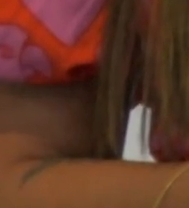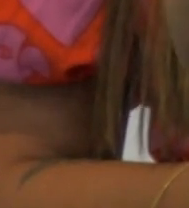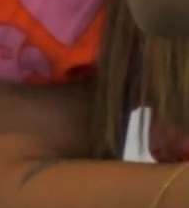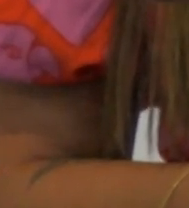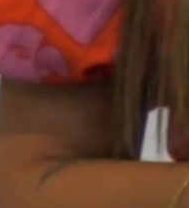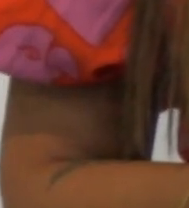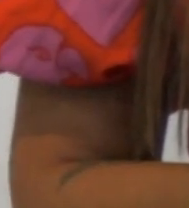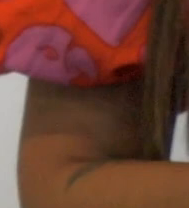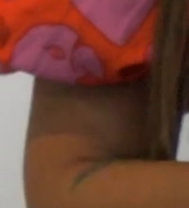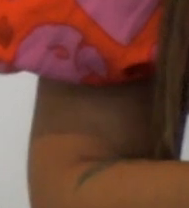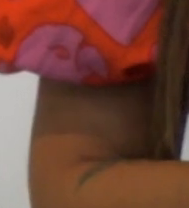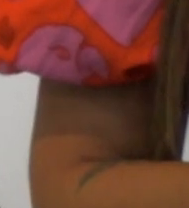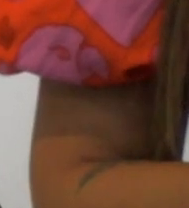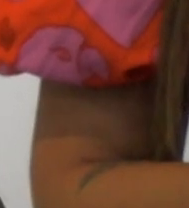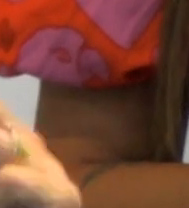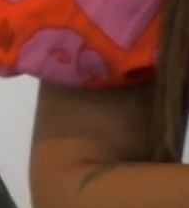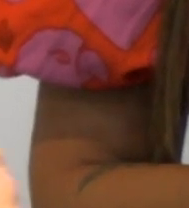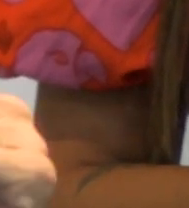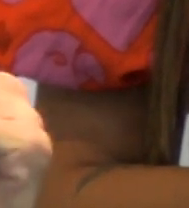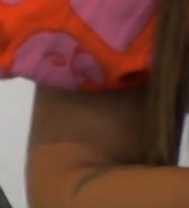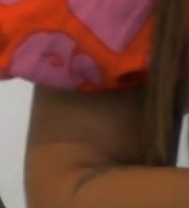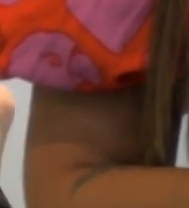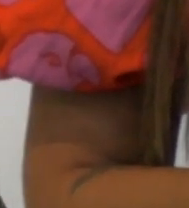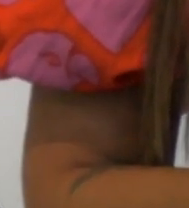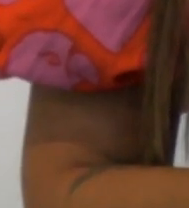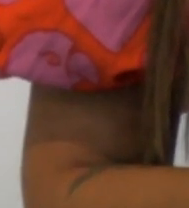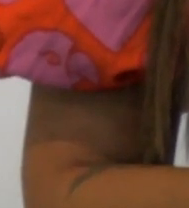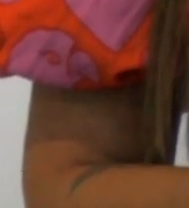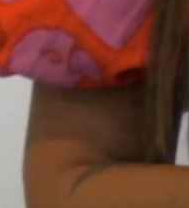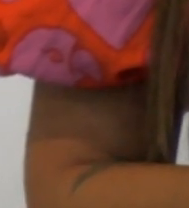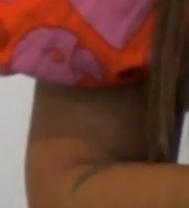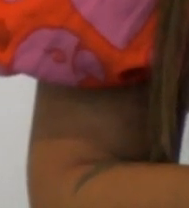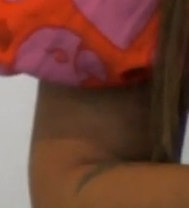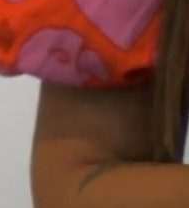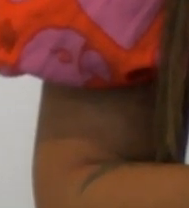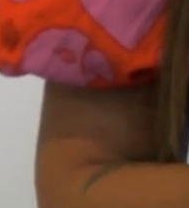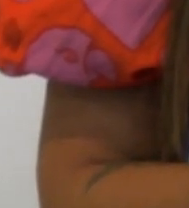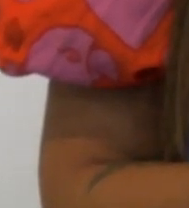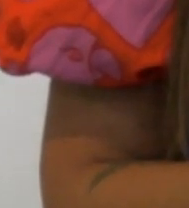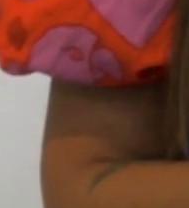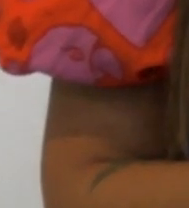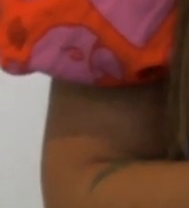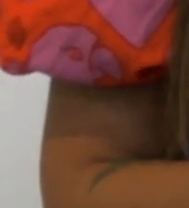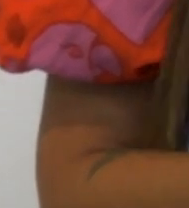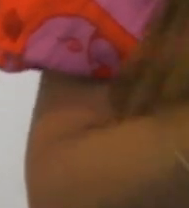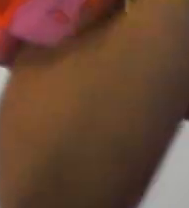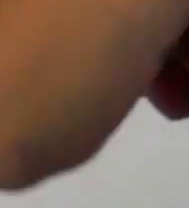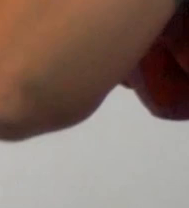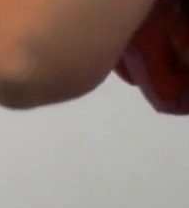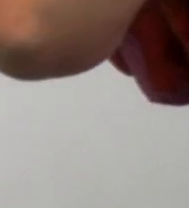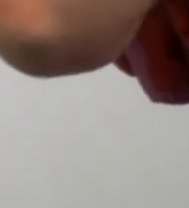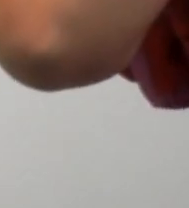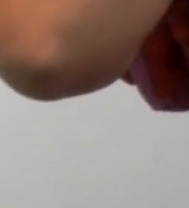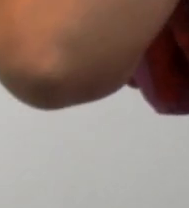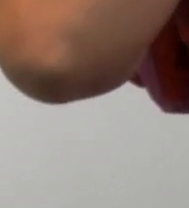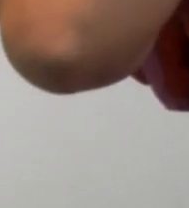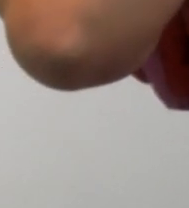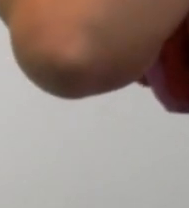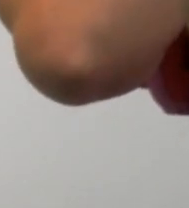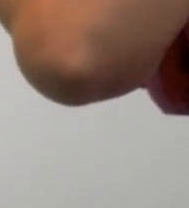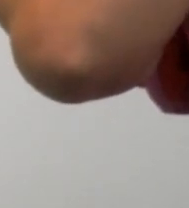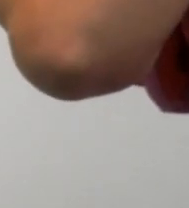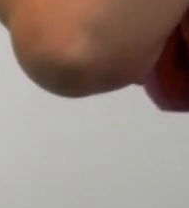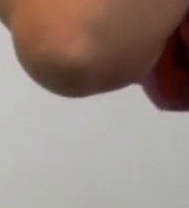tem nada até hoje e quando a situação bateu na nossa porta eu decidi que eu iria abraçar porque minha mãe Ela Sentou e